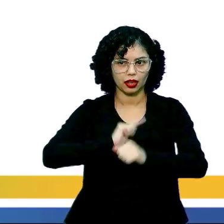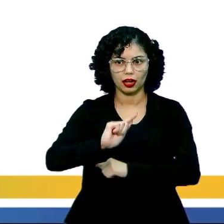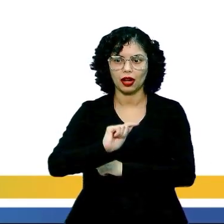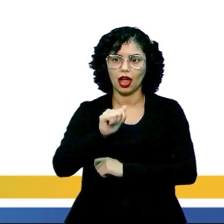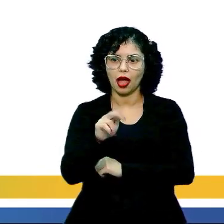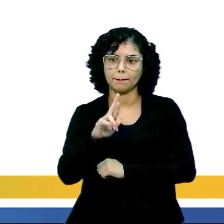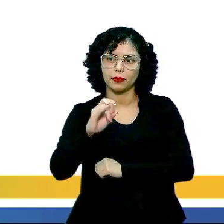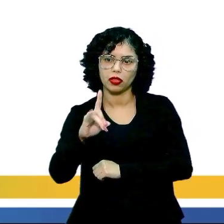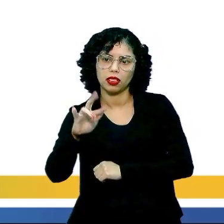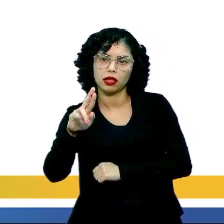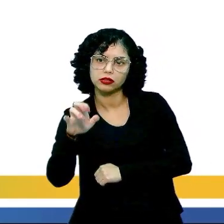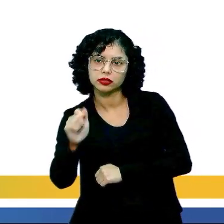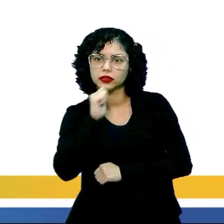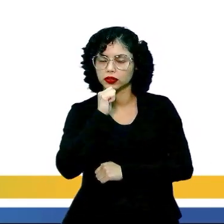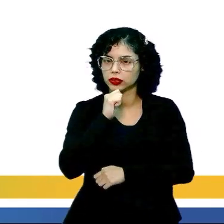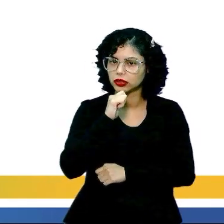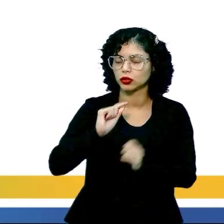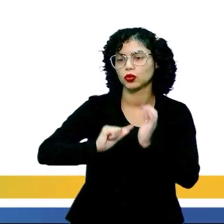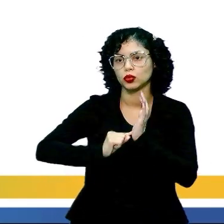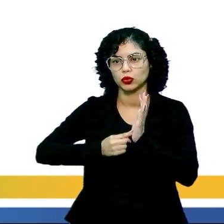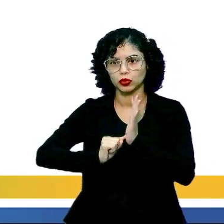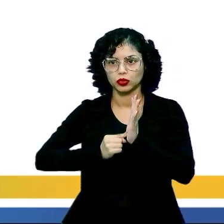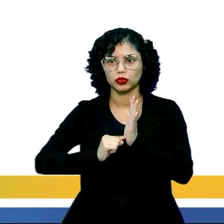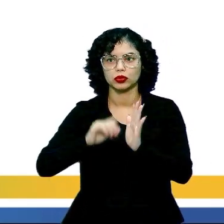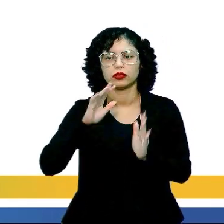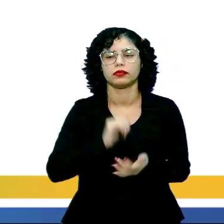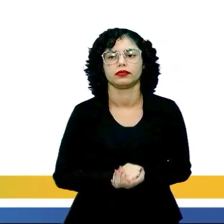apolares. E os pontos de...